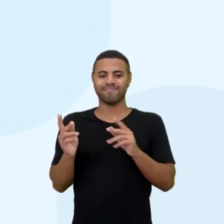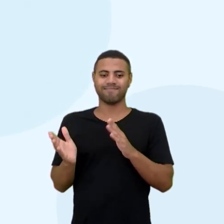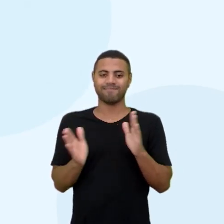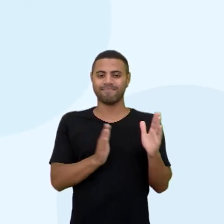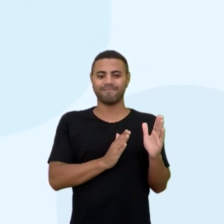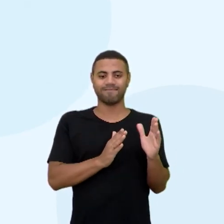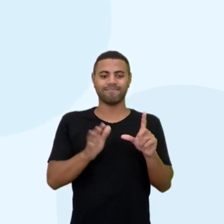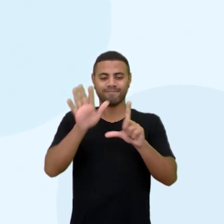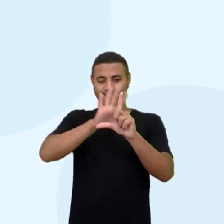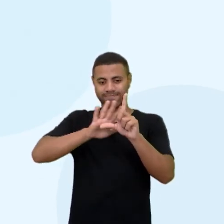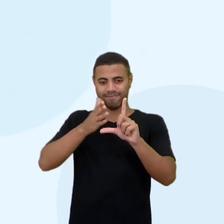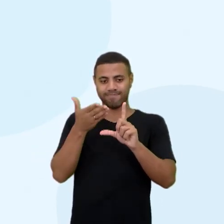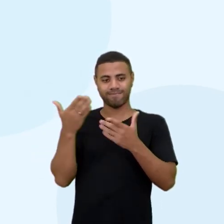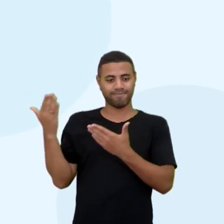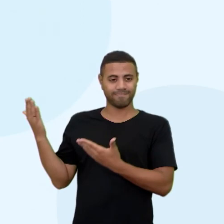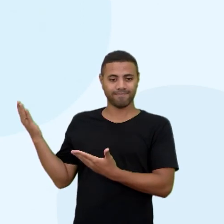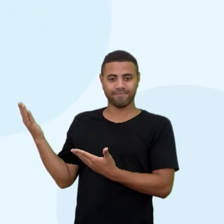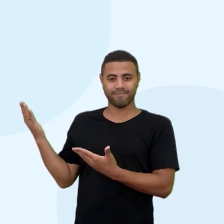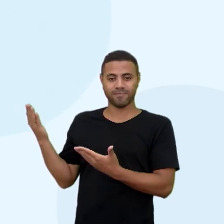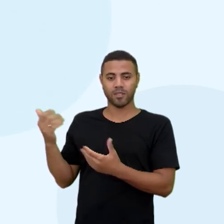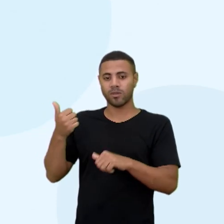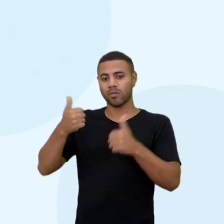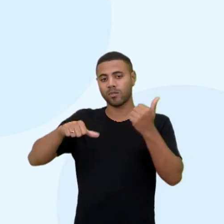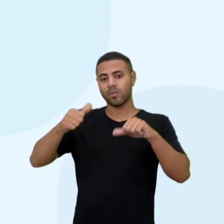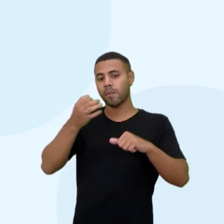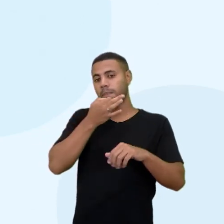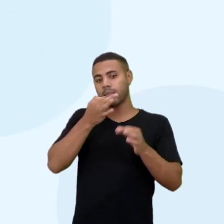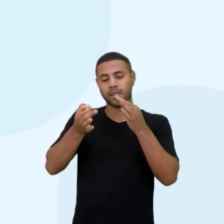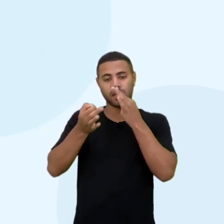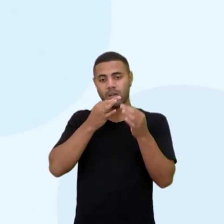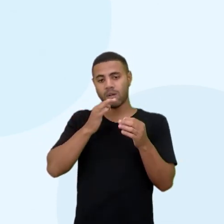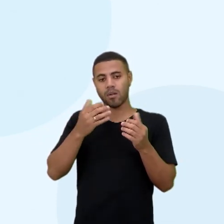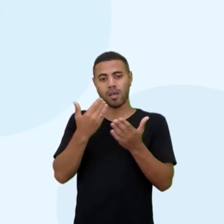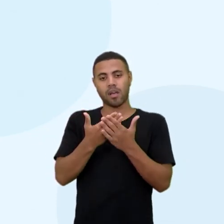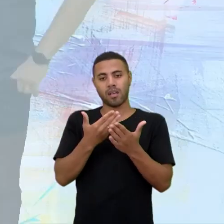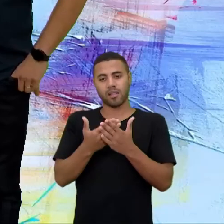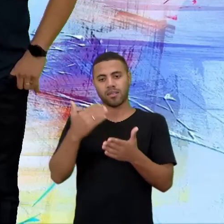construída com um pouquinho mais de qualidade. Promauro, muito obrigado pela sua participação. Eu